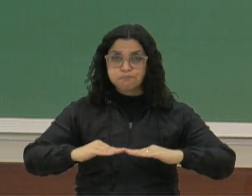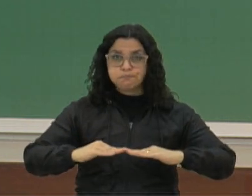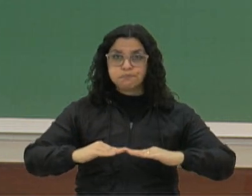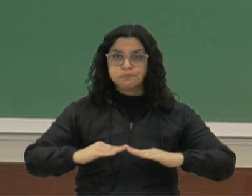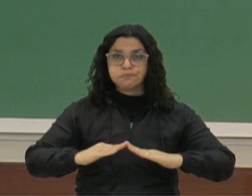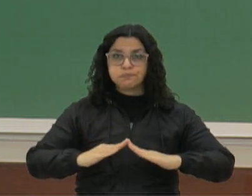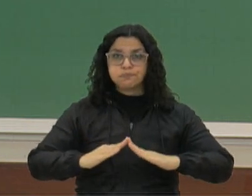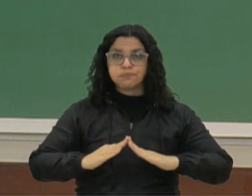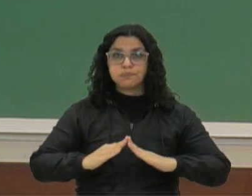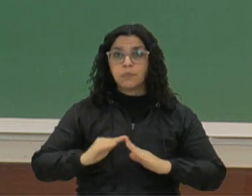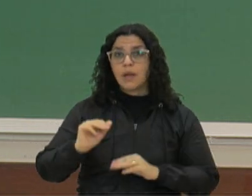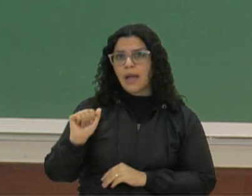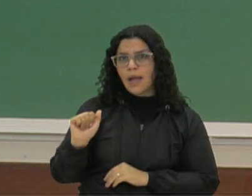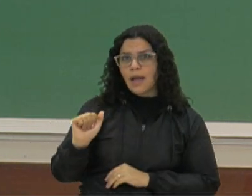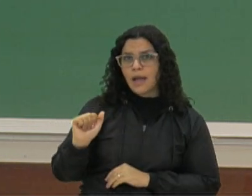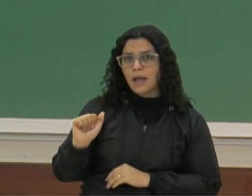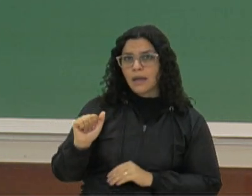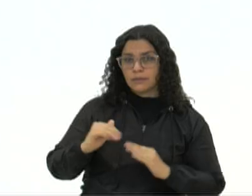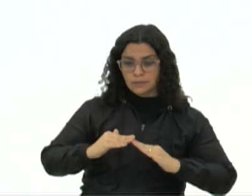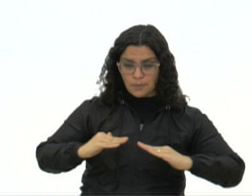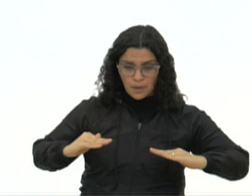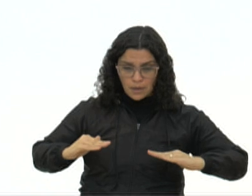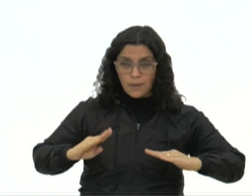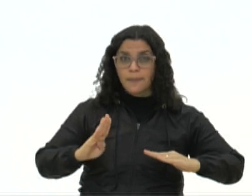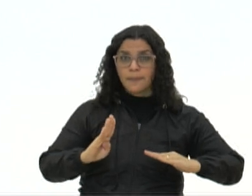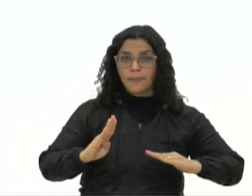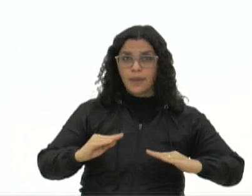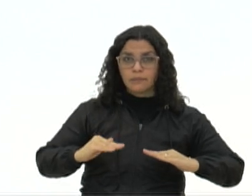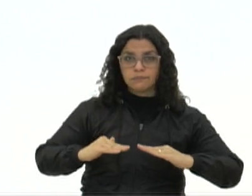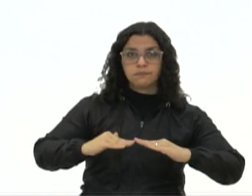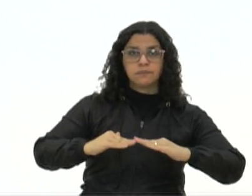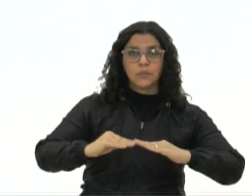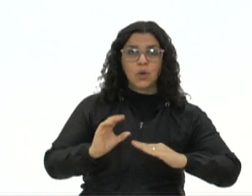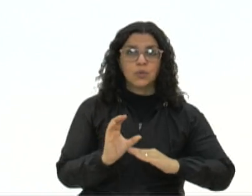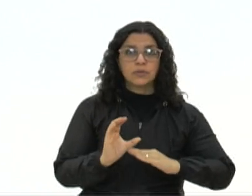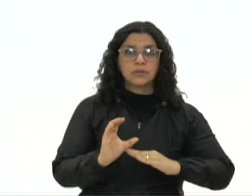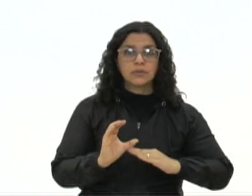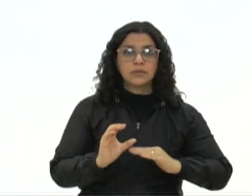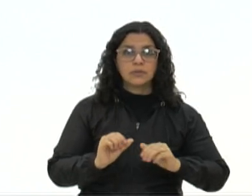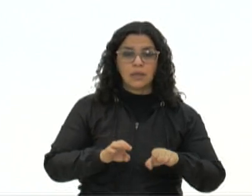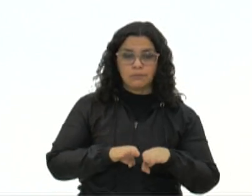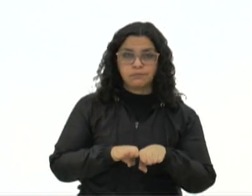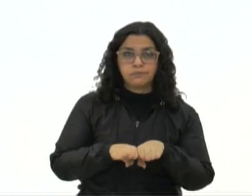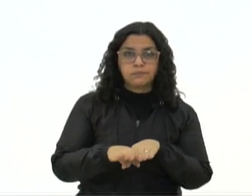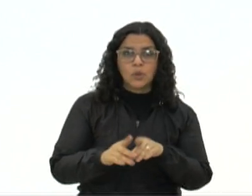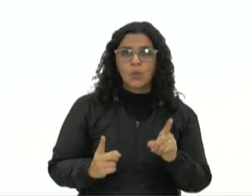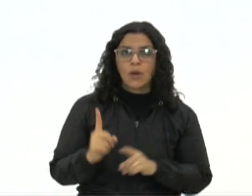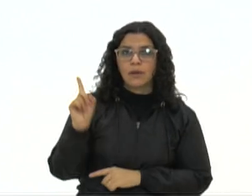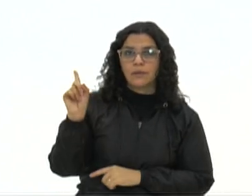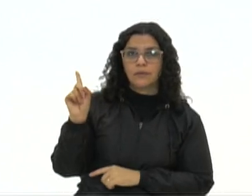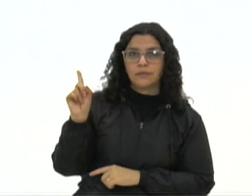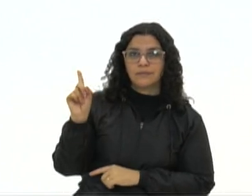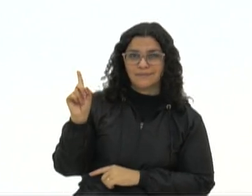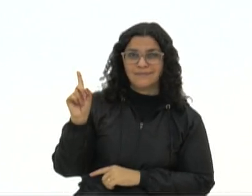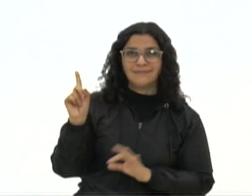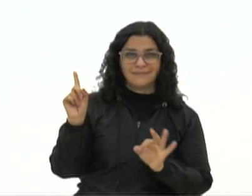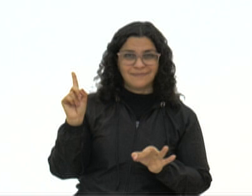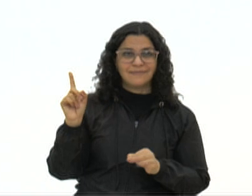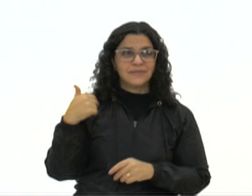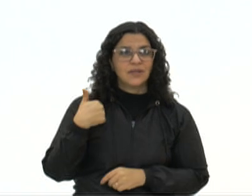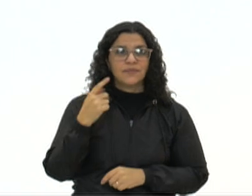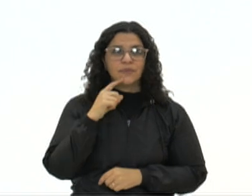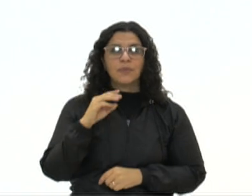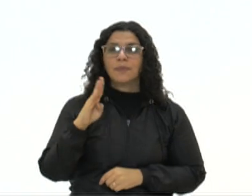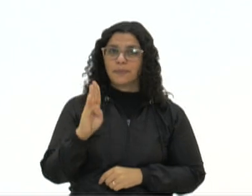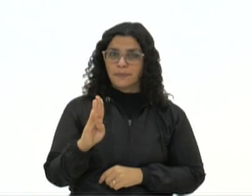de letra A, divergente, letra B, convergente ou letra C, transformante? A resposta correta, a gente acabou de